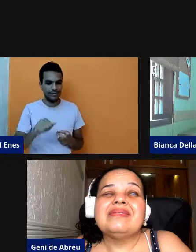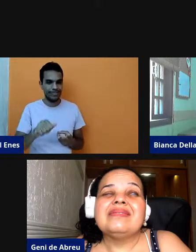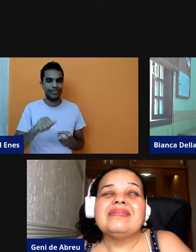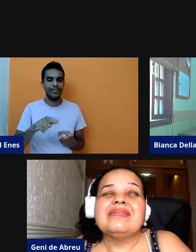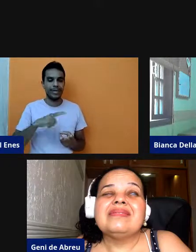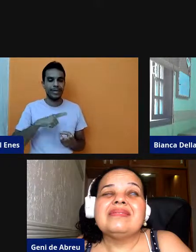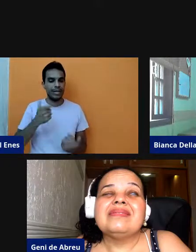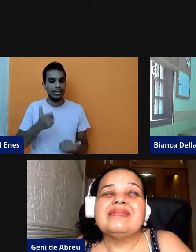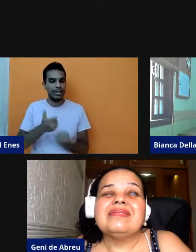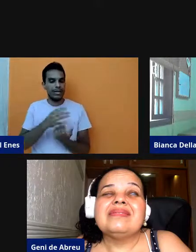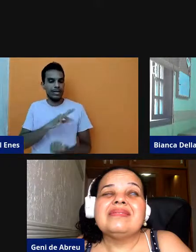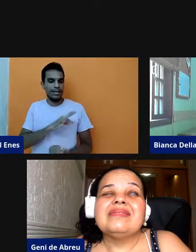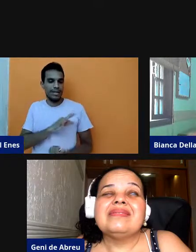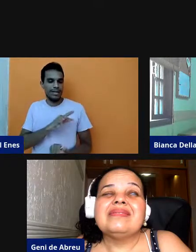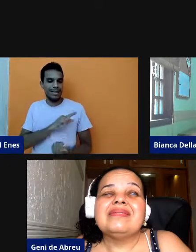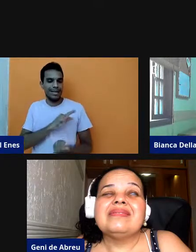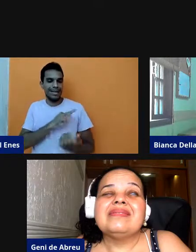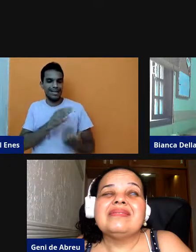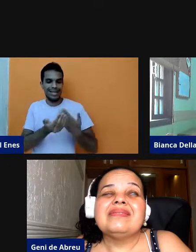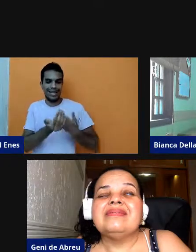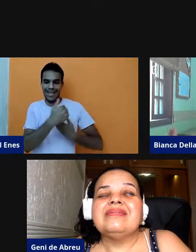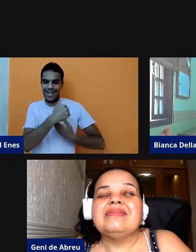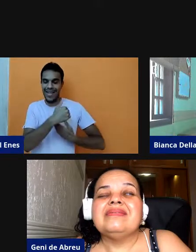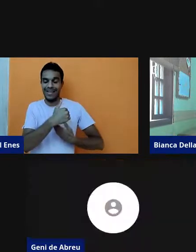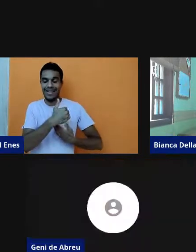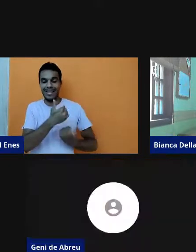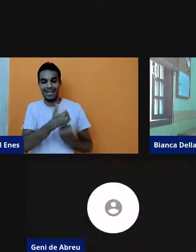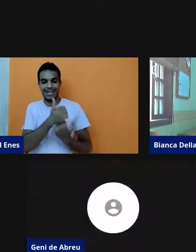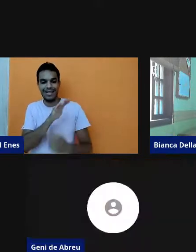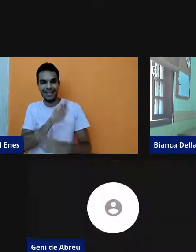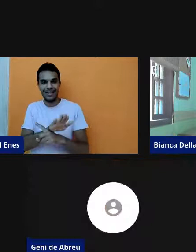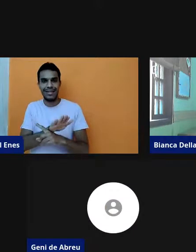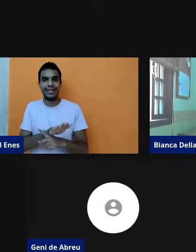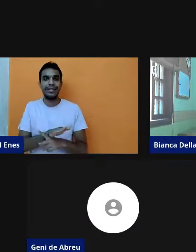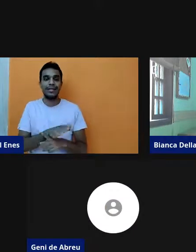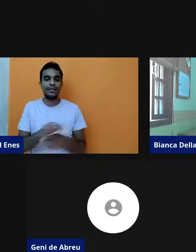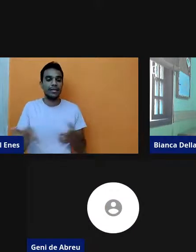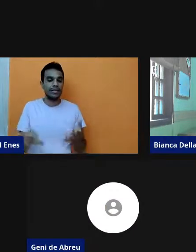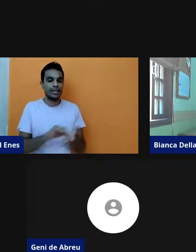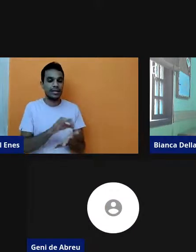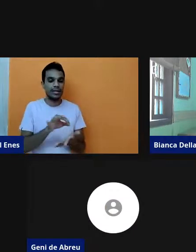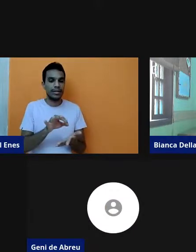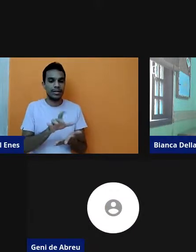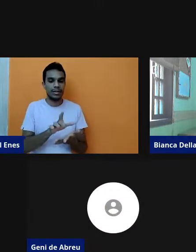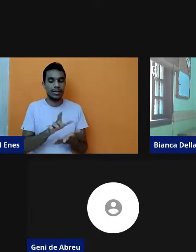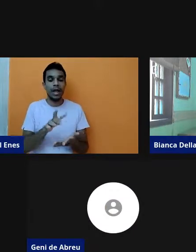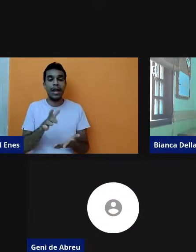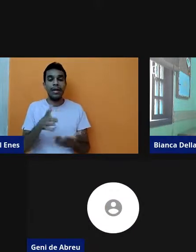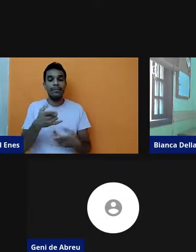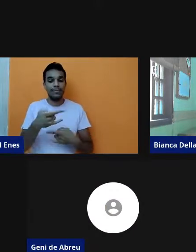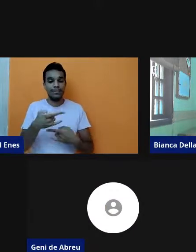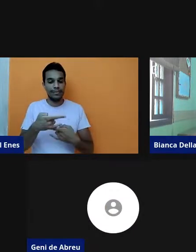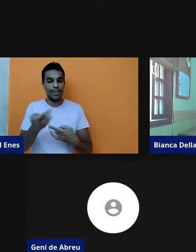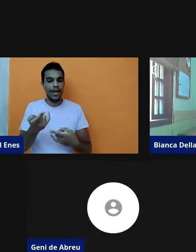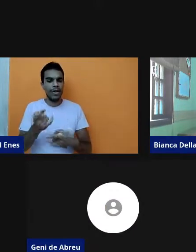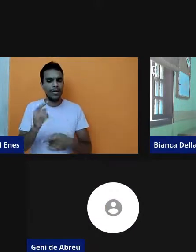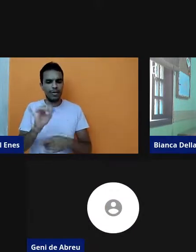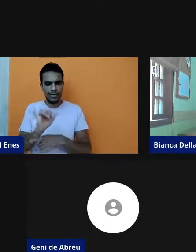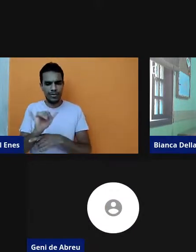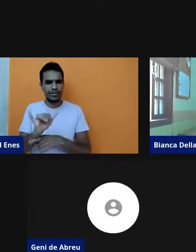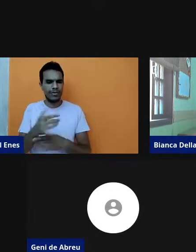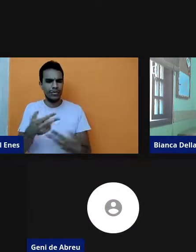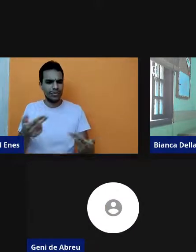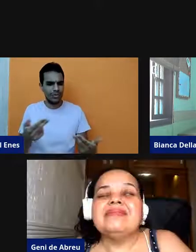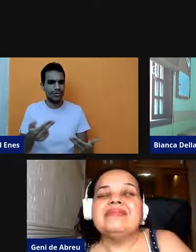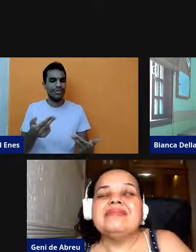nos bastidores. E pedir para vocês se inscreverem no canal, ativar o sininho, dar like, aquelas coisas todas que vocês já conhecem. E aí eu